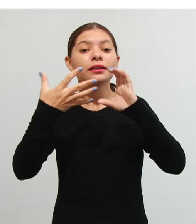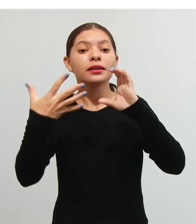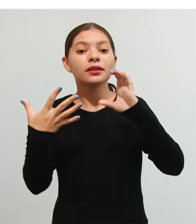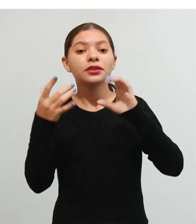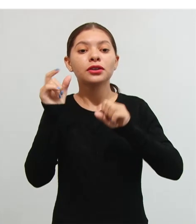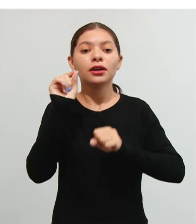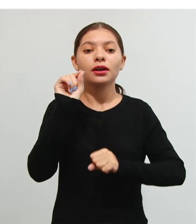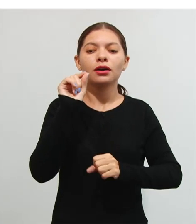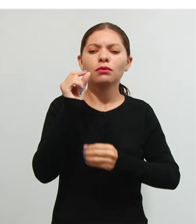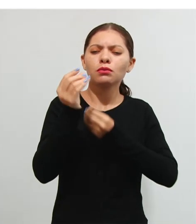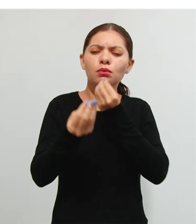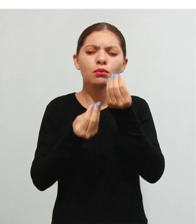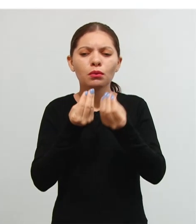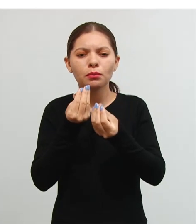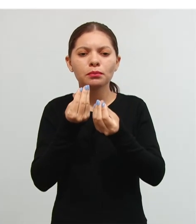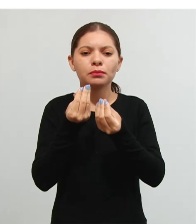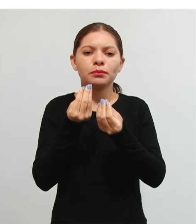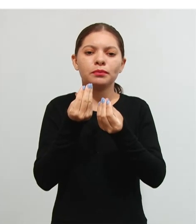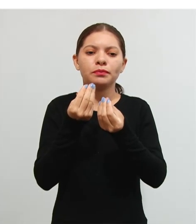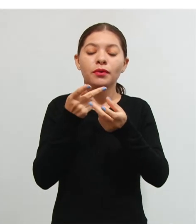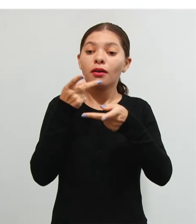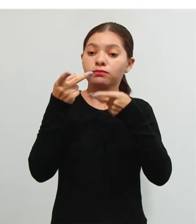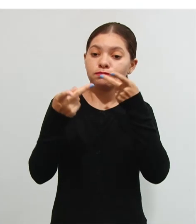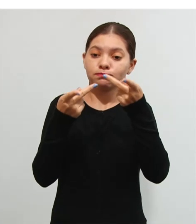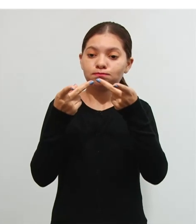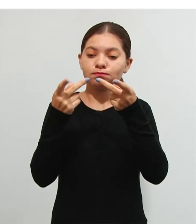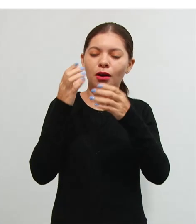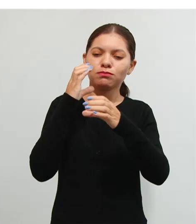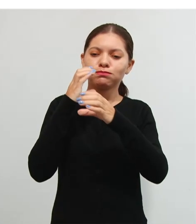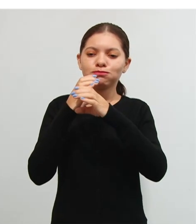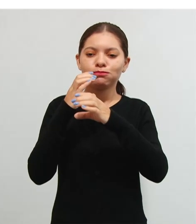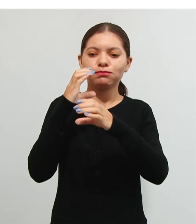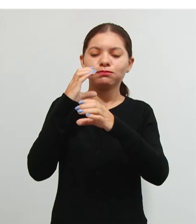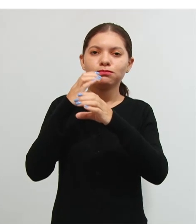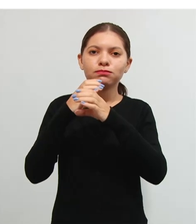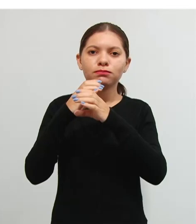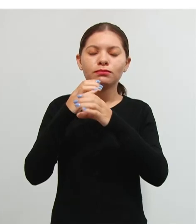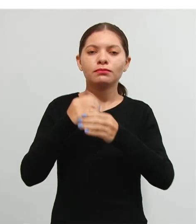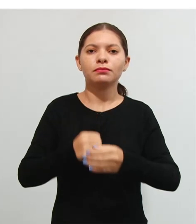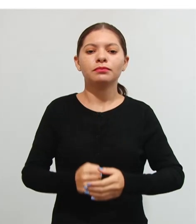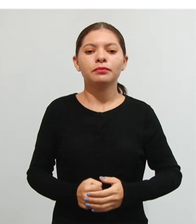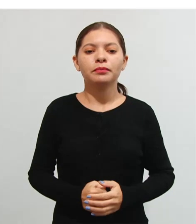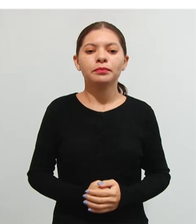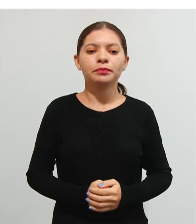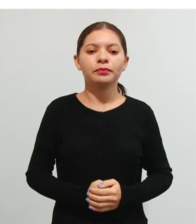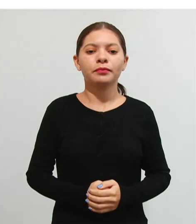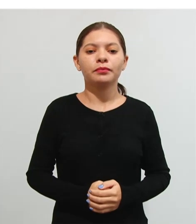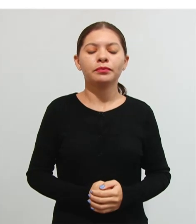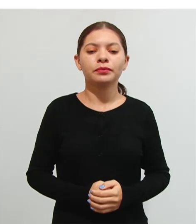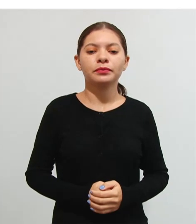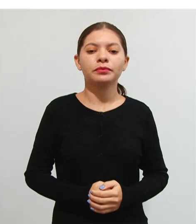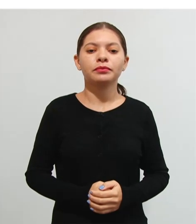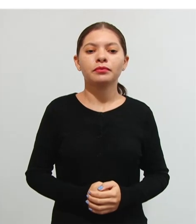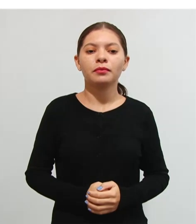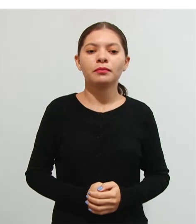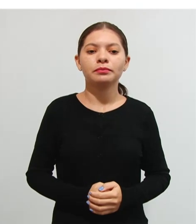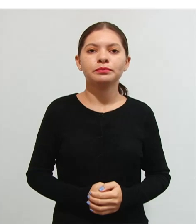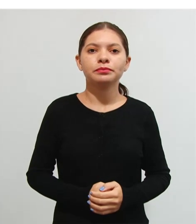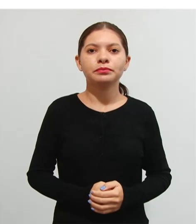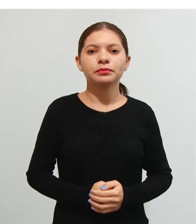tinha um comprometimento com a fala, né, na fala. A síndrome de